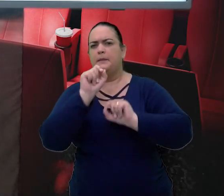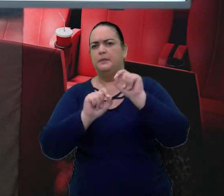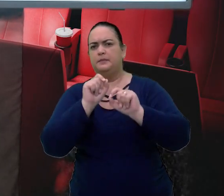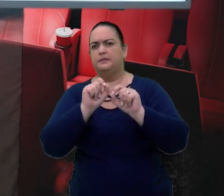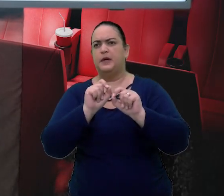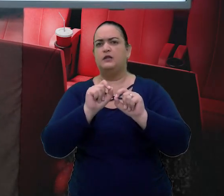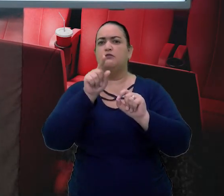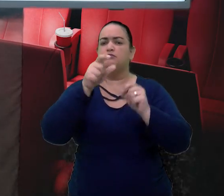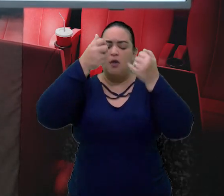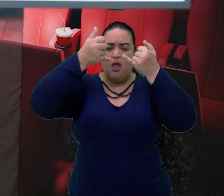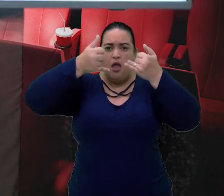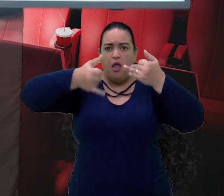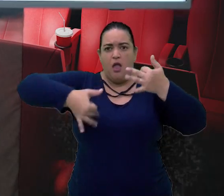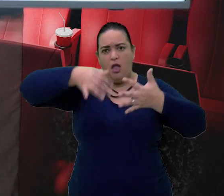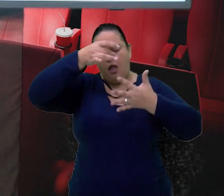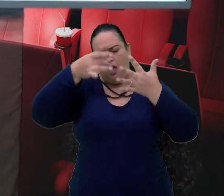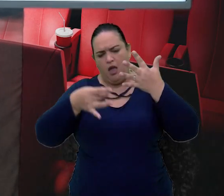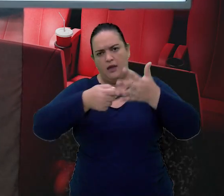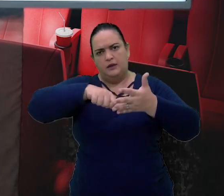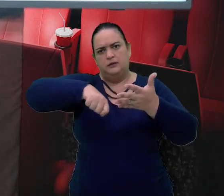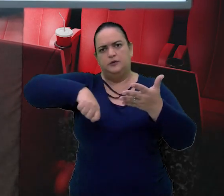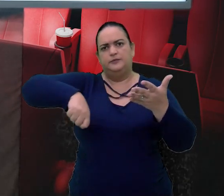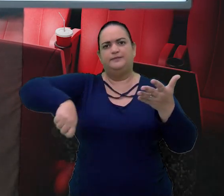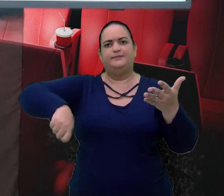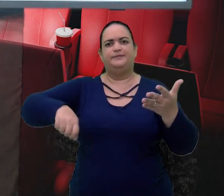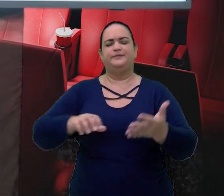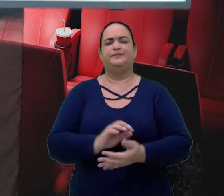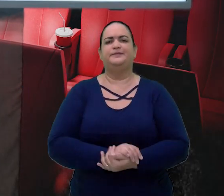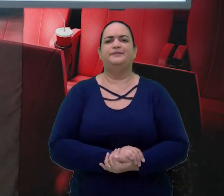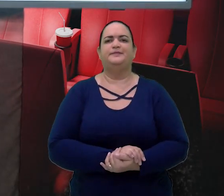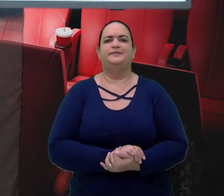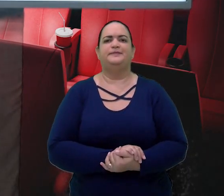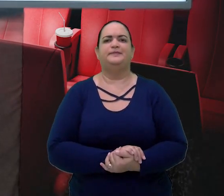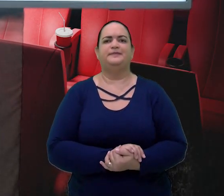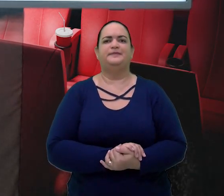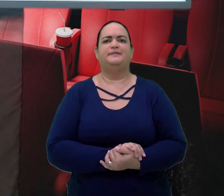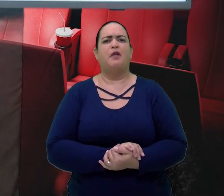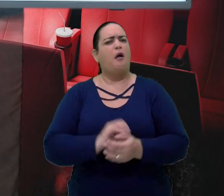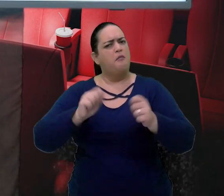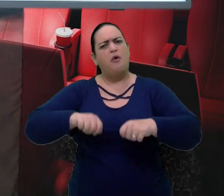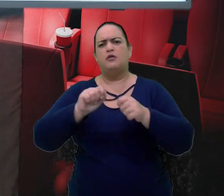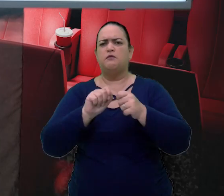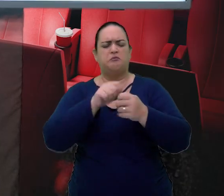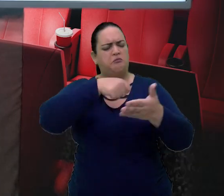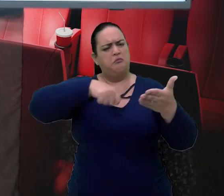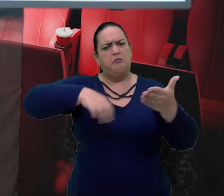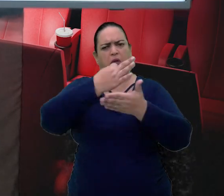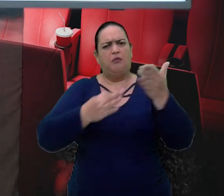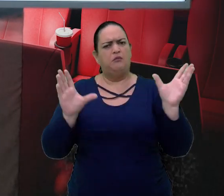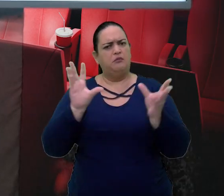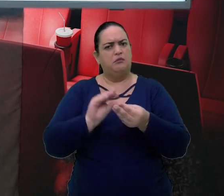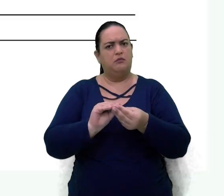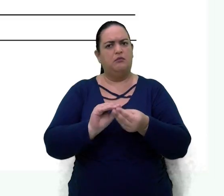do filme, assista quantas vezes for necessário e faça a sua análise de forma bem sucinta, bem inteligente.